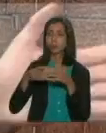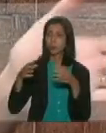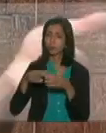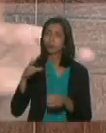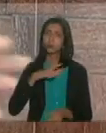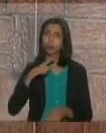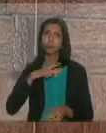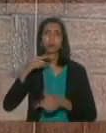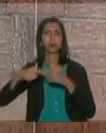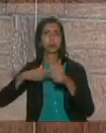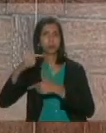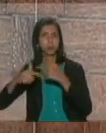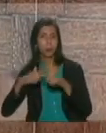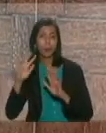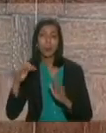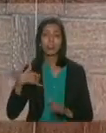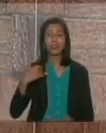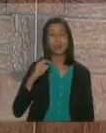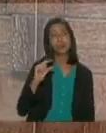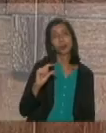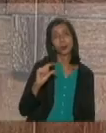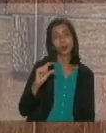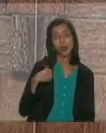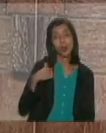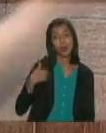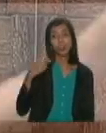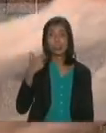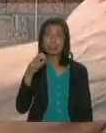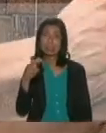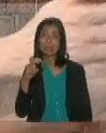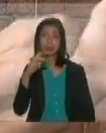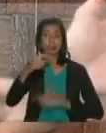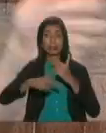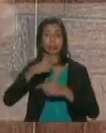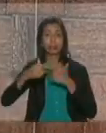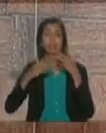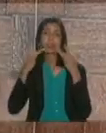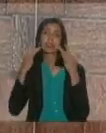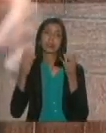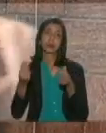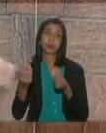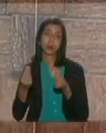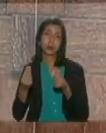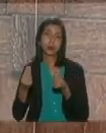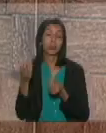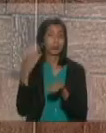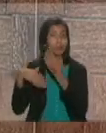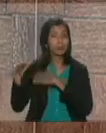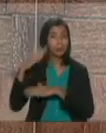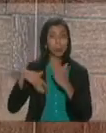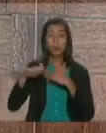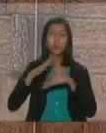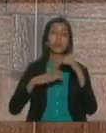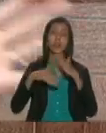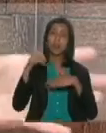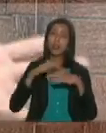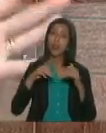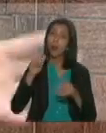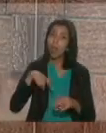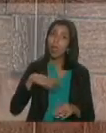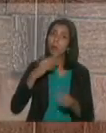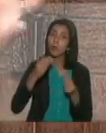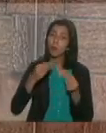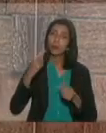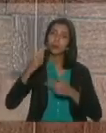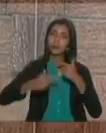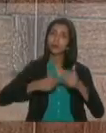eu tinha muitos trabalhos e pouca idade. Eu tinha 15 anos e não sei quantos trabalhos de teatro. E naquela época, você se profissionalizava assim, era a quantidade